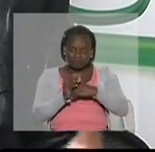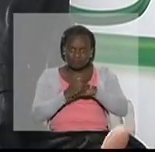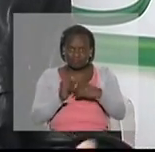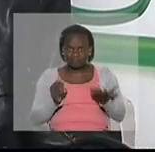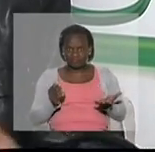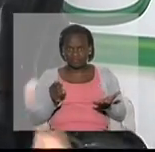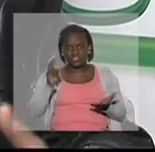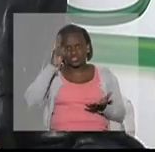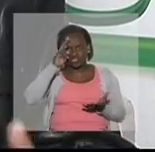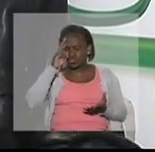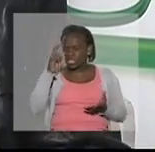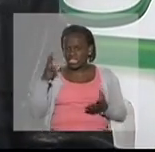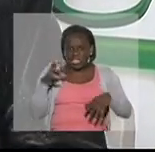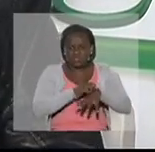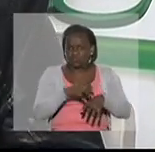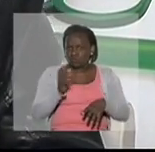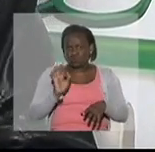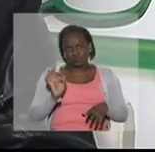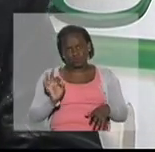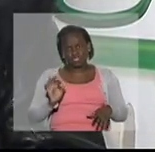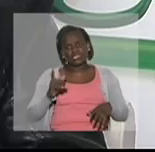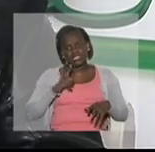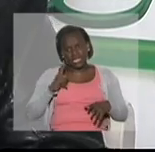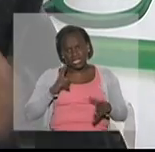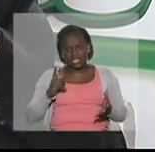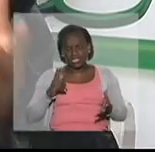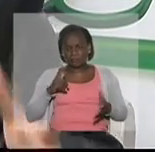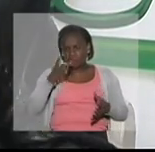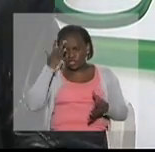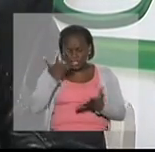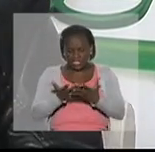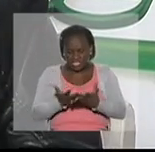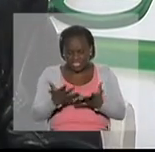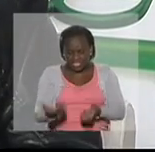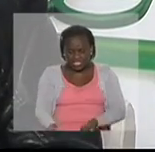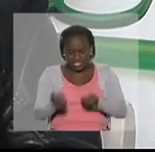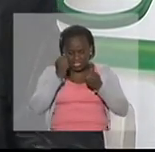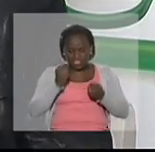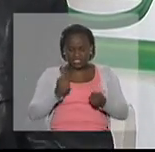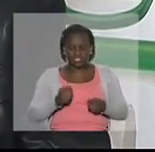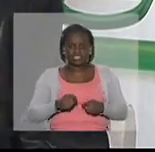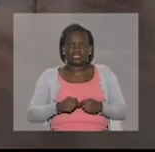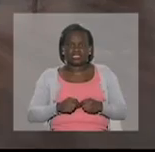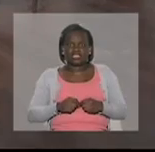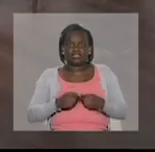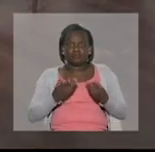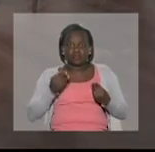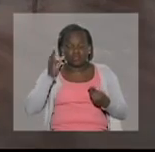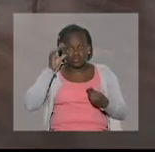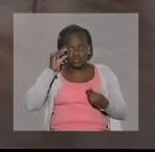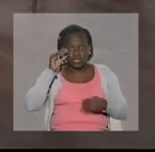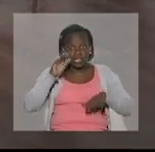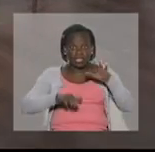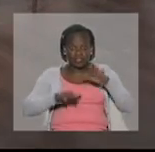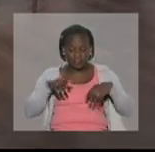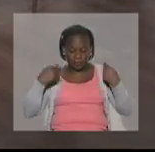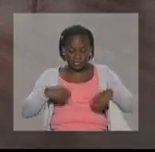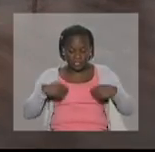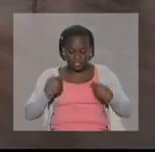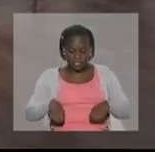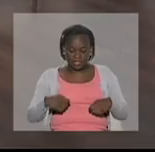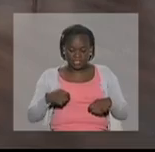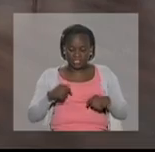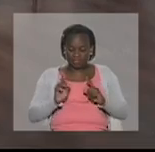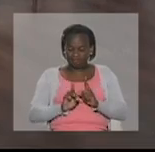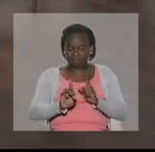tocar. Não existem histórias muito de agressão, né? Tem também as pescas, né? Você ia falar. Não, ia dizer que é muito curioso como a gente às vezes